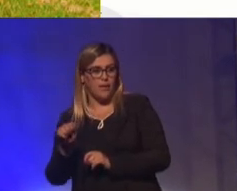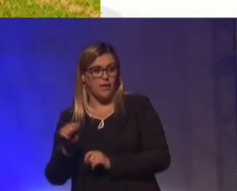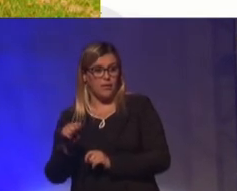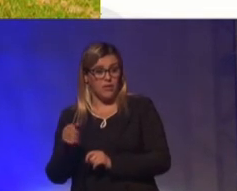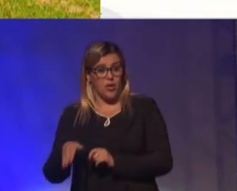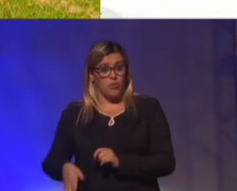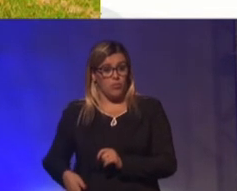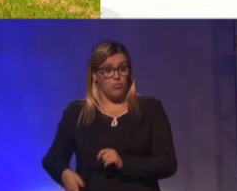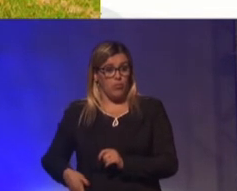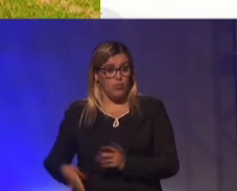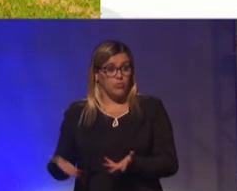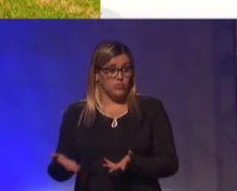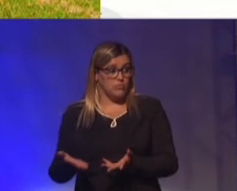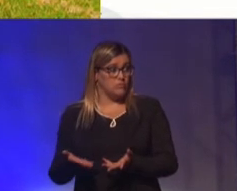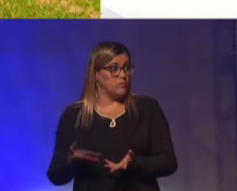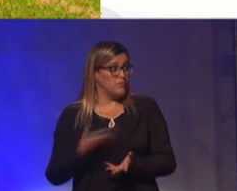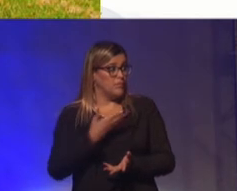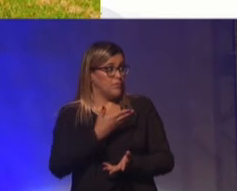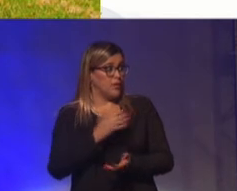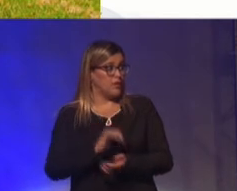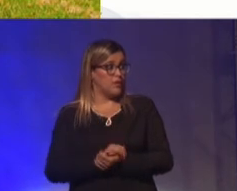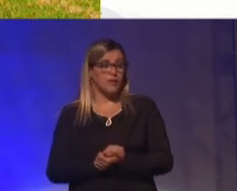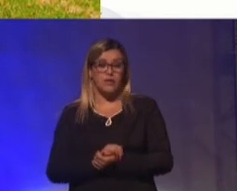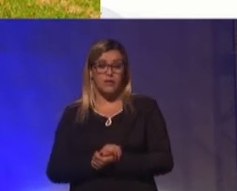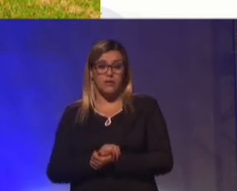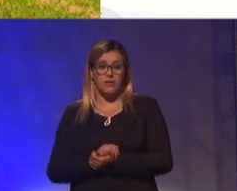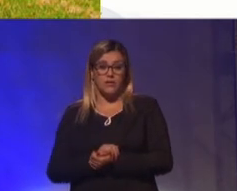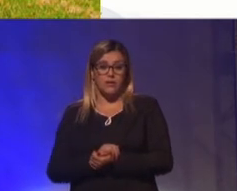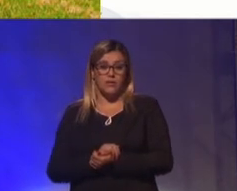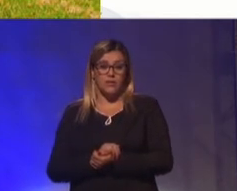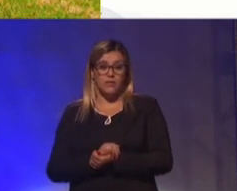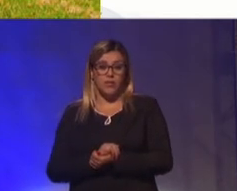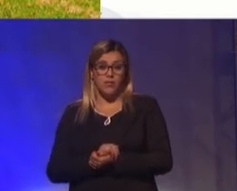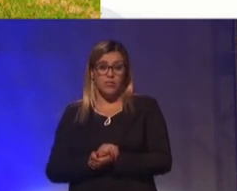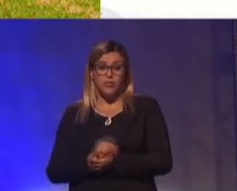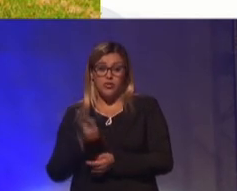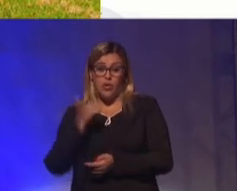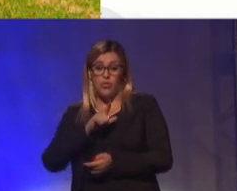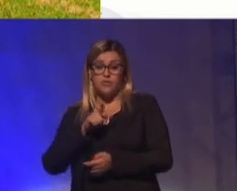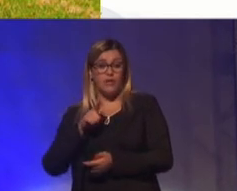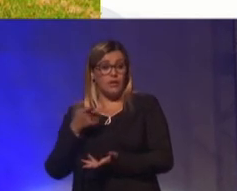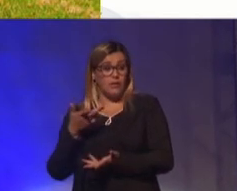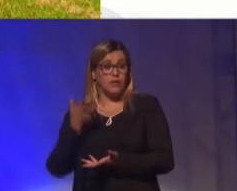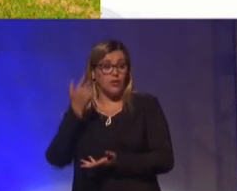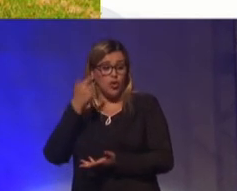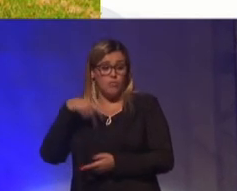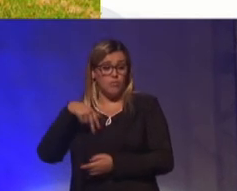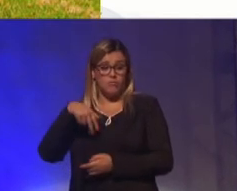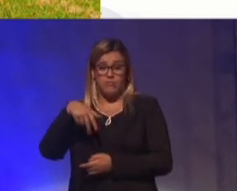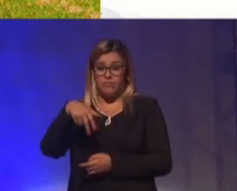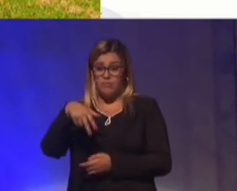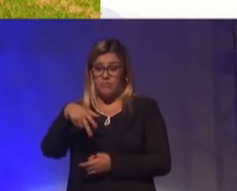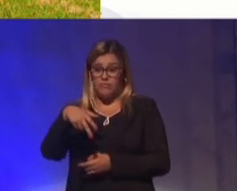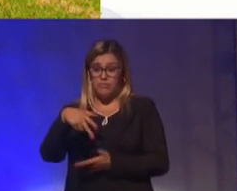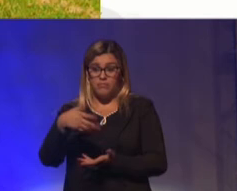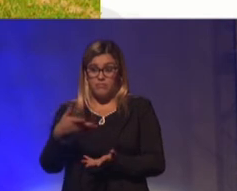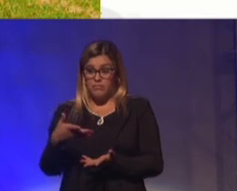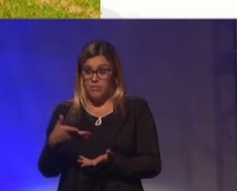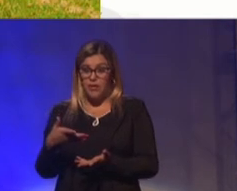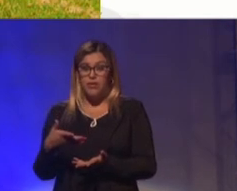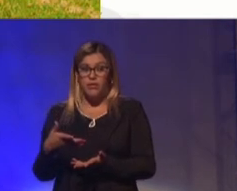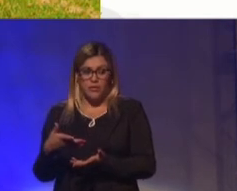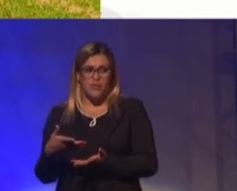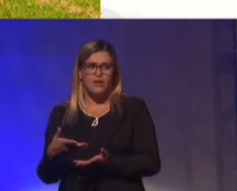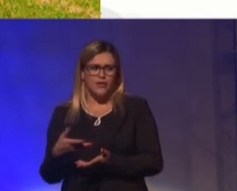senhora com o aparelho no bolso, né, conectado ali na região dos trapézios, e caminhando. Né? Ou seja,